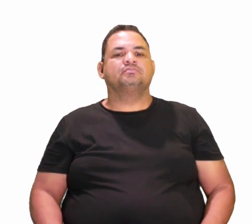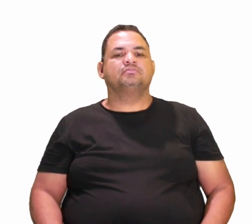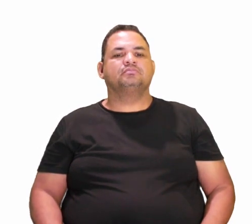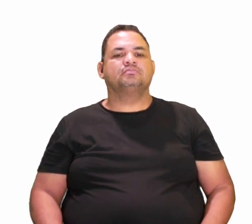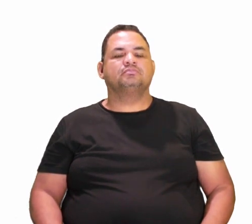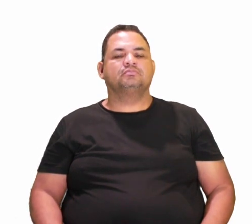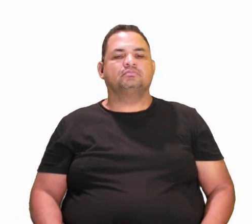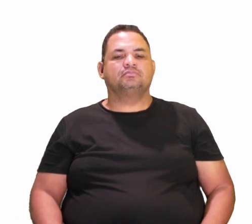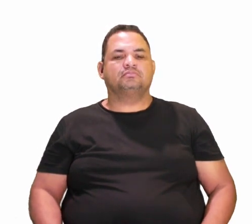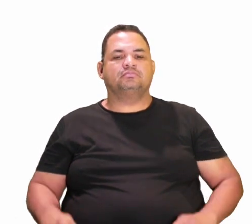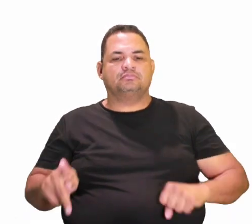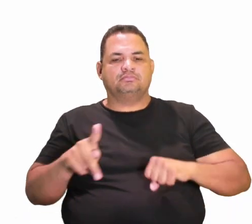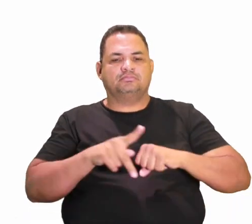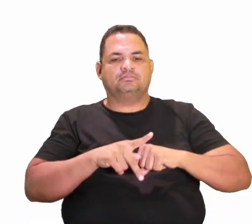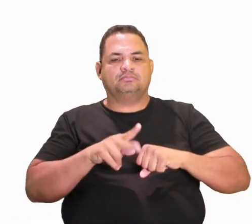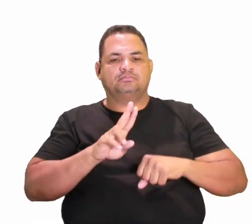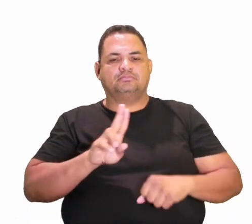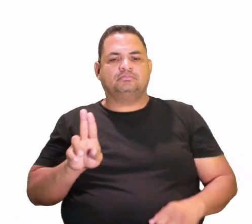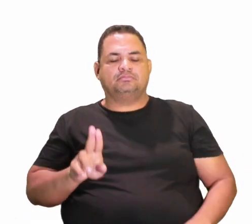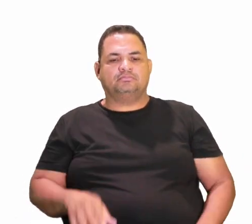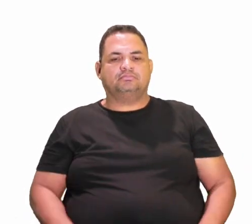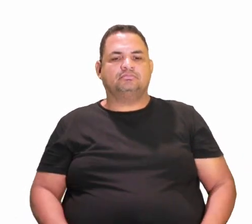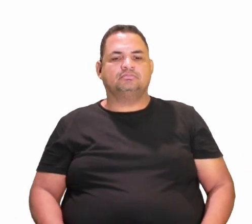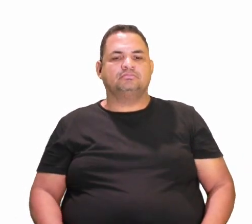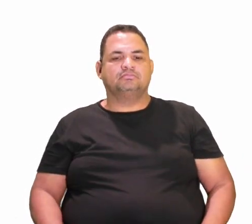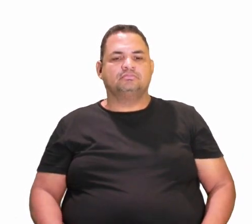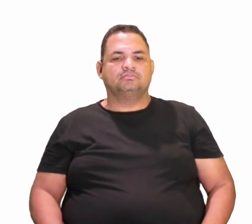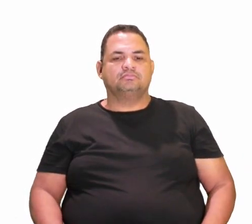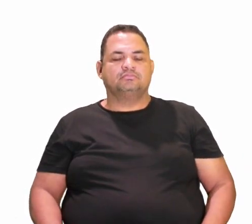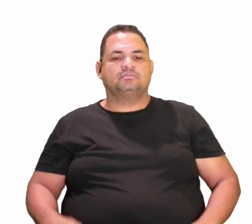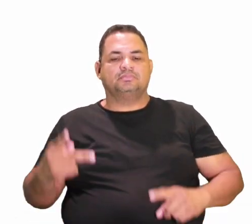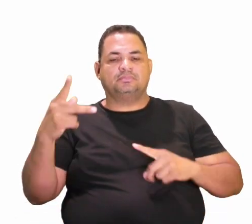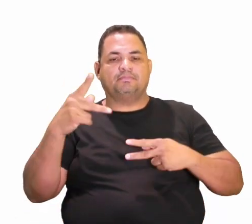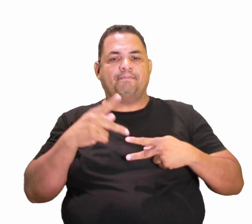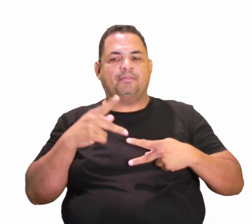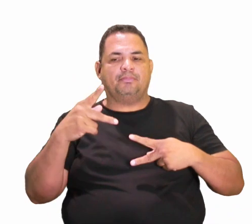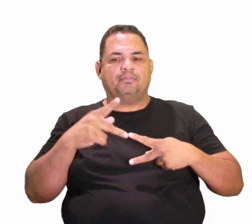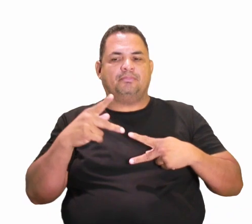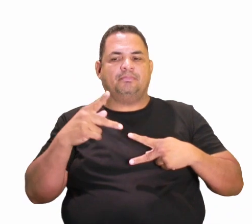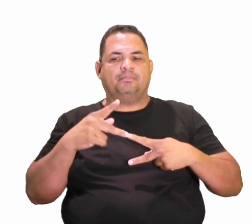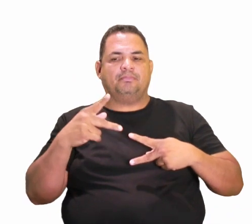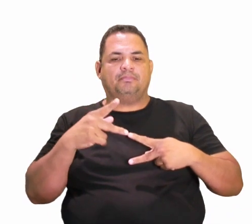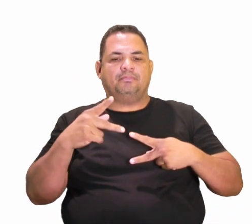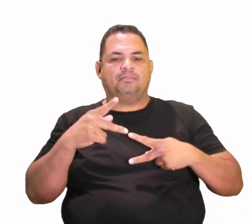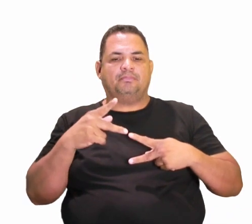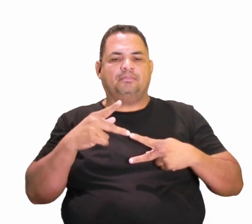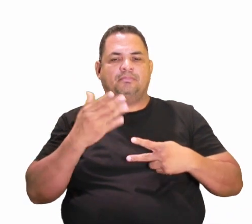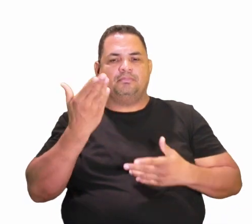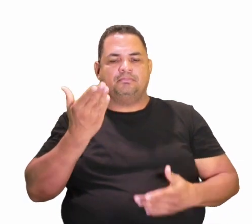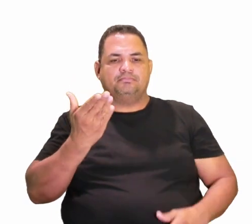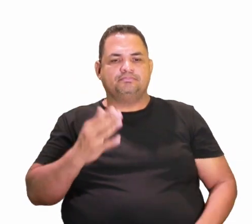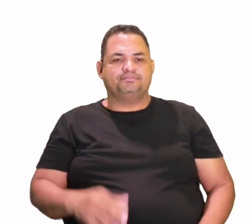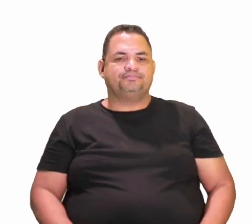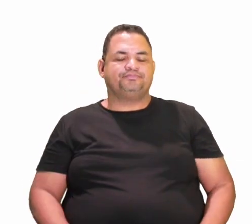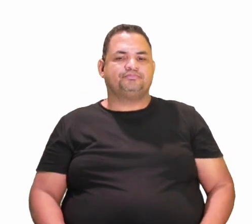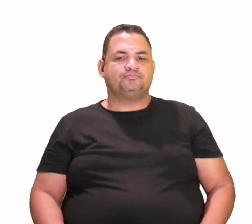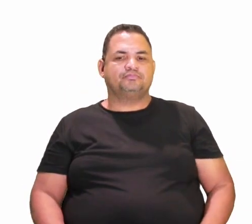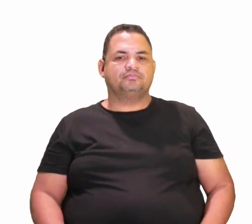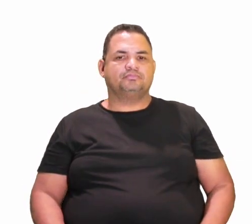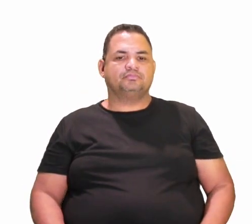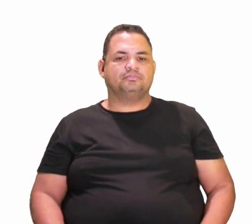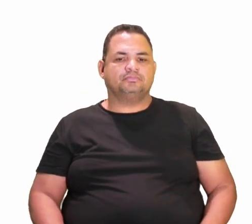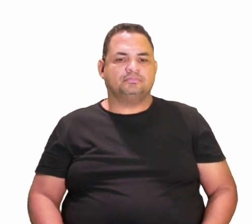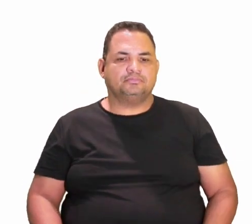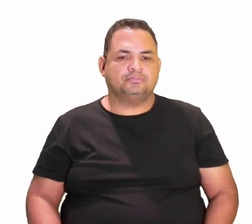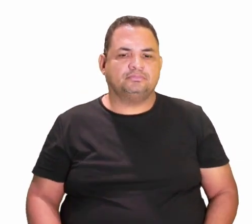este pronome, ó, esta preposition, essa preposição bem aqui, certo?